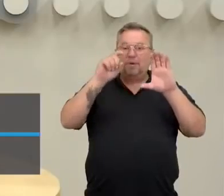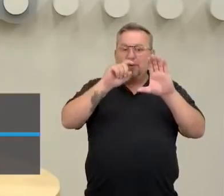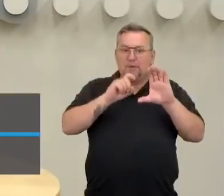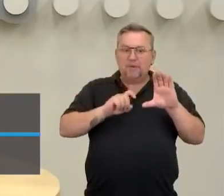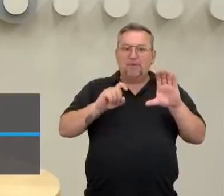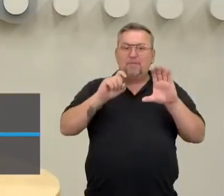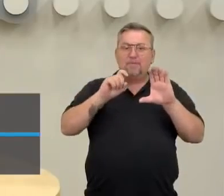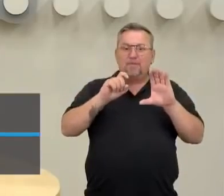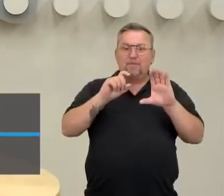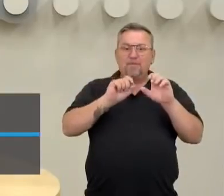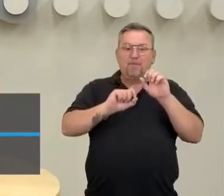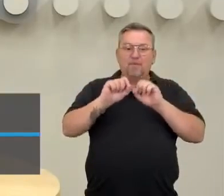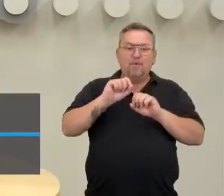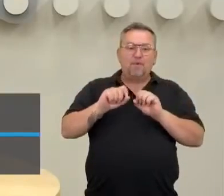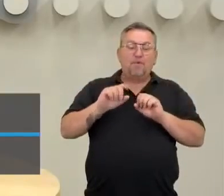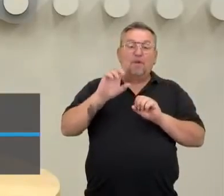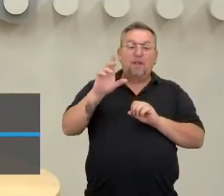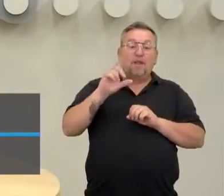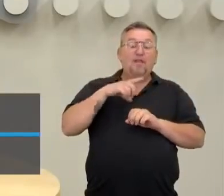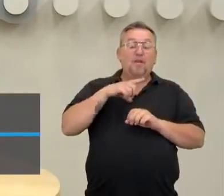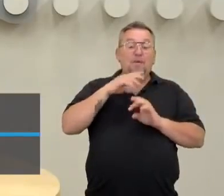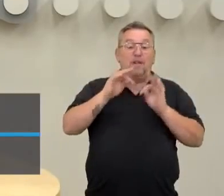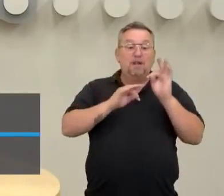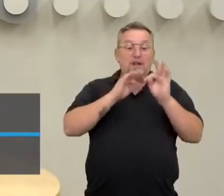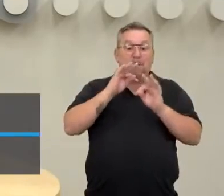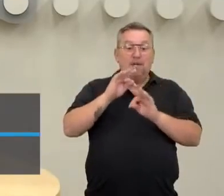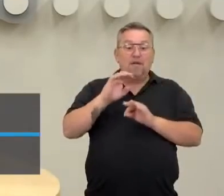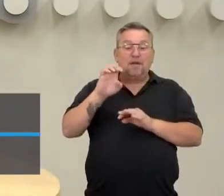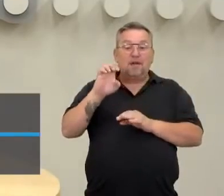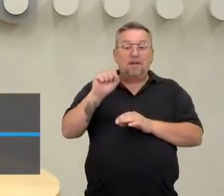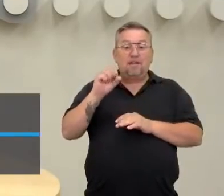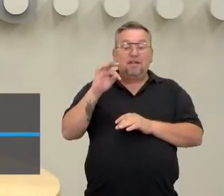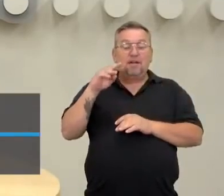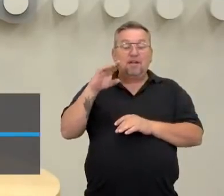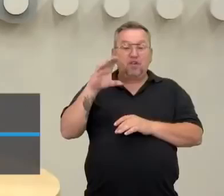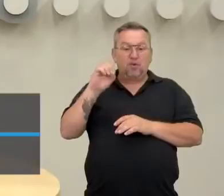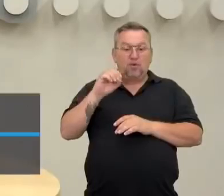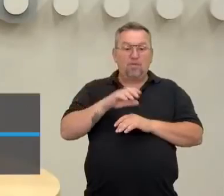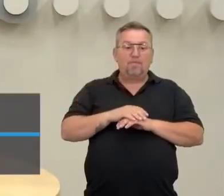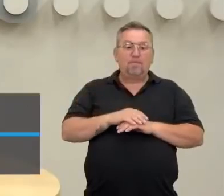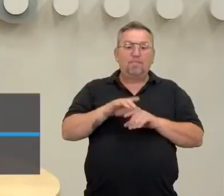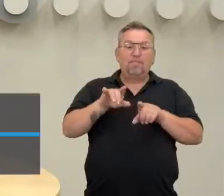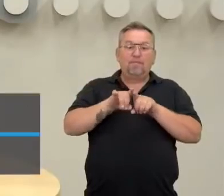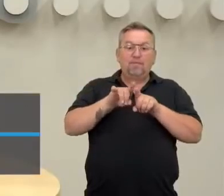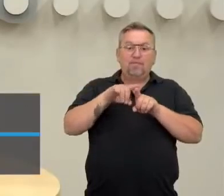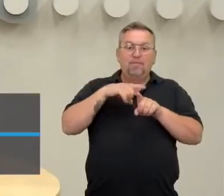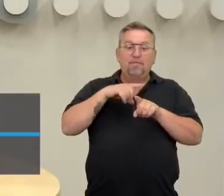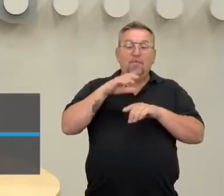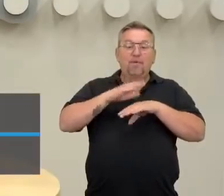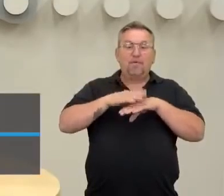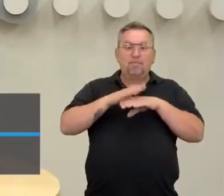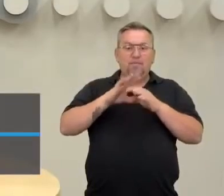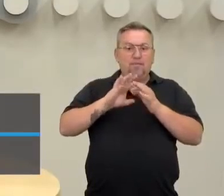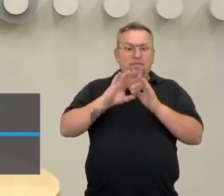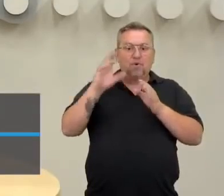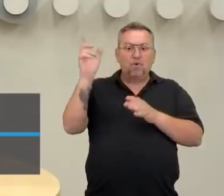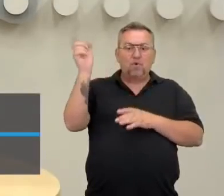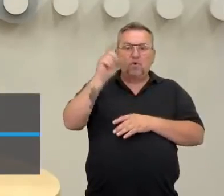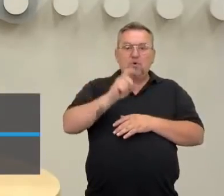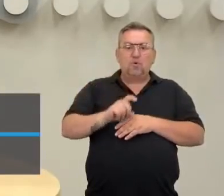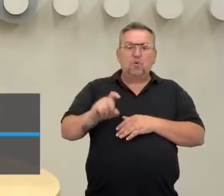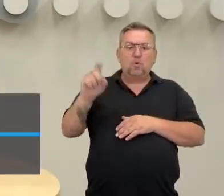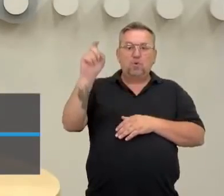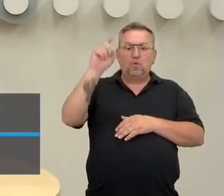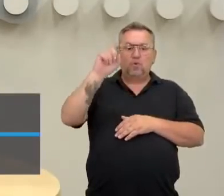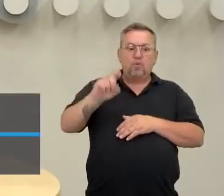preenchendo, né, o vazado do molde. Essa é uma técnica chamada stencil para o grafite. Também nós temos a técnica mão livre, né, que é quando você pega